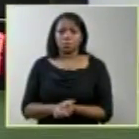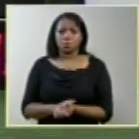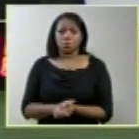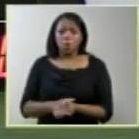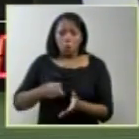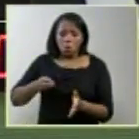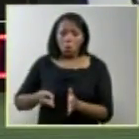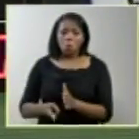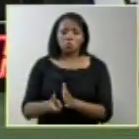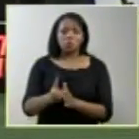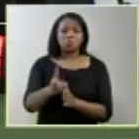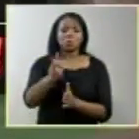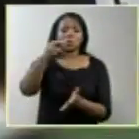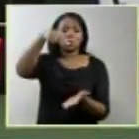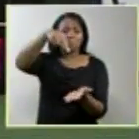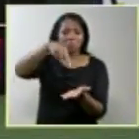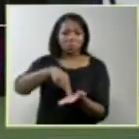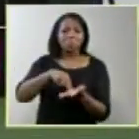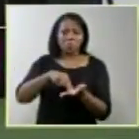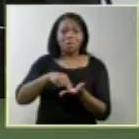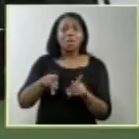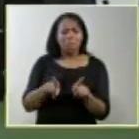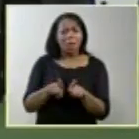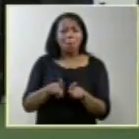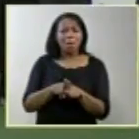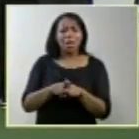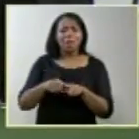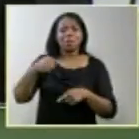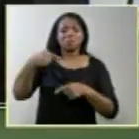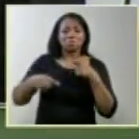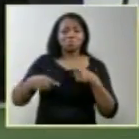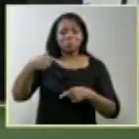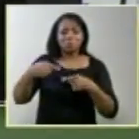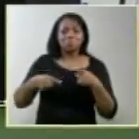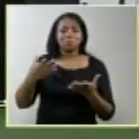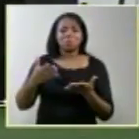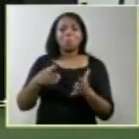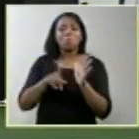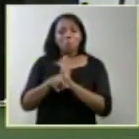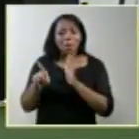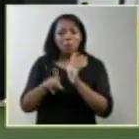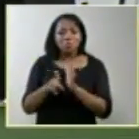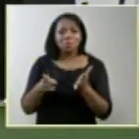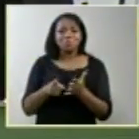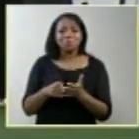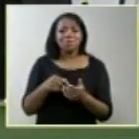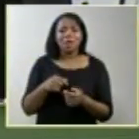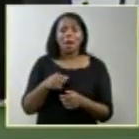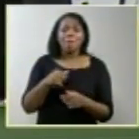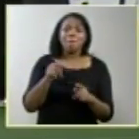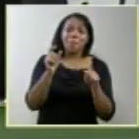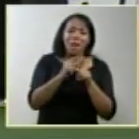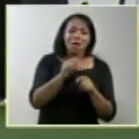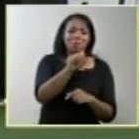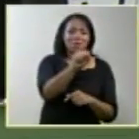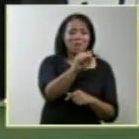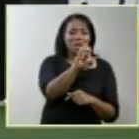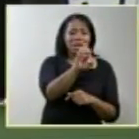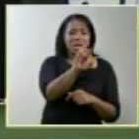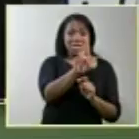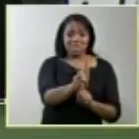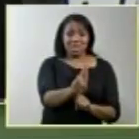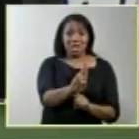Permanece realmente o questionamento e, repito, ser ou não ser, eis o